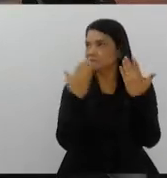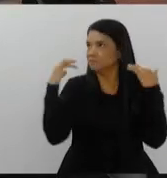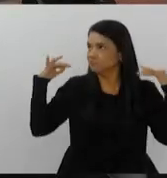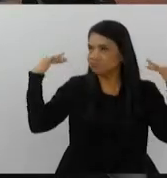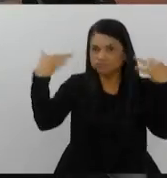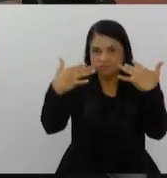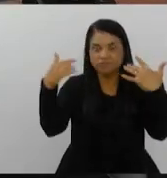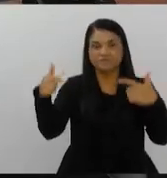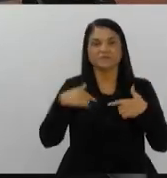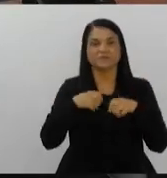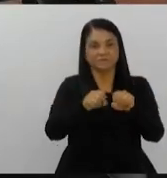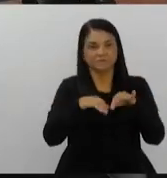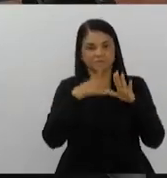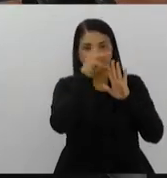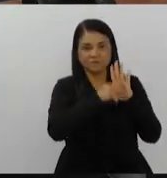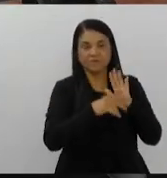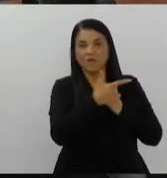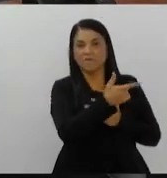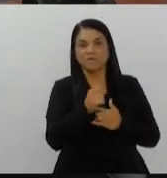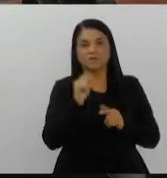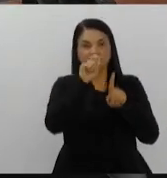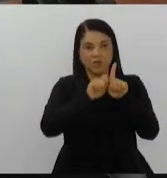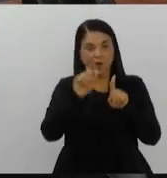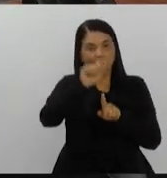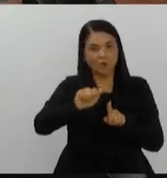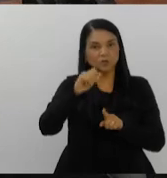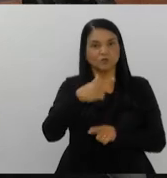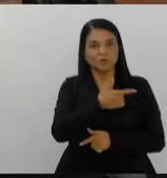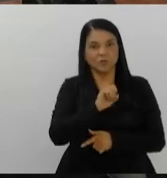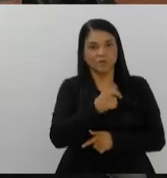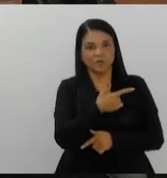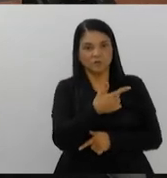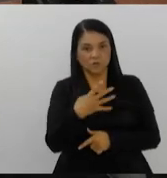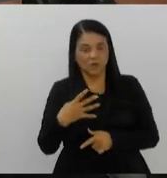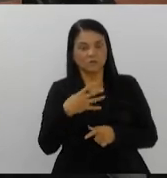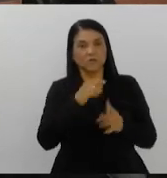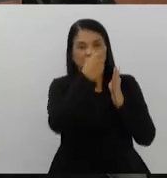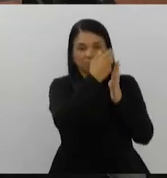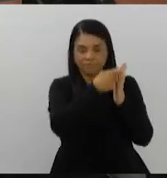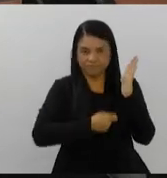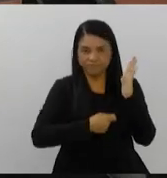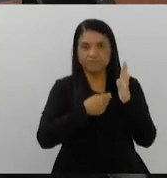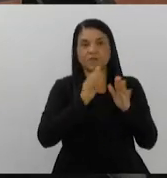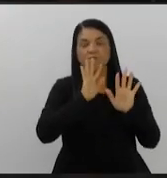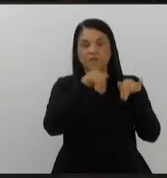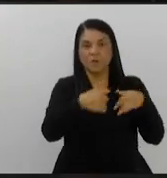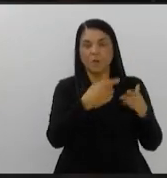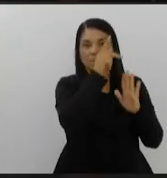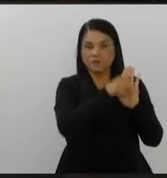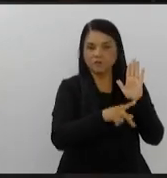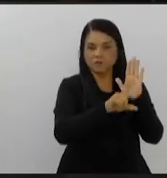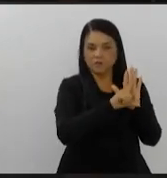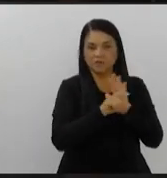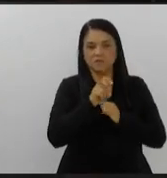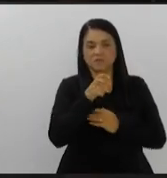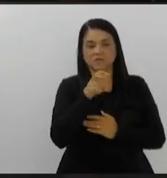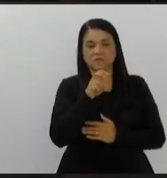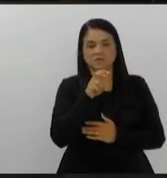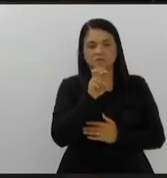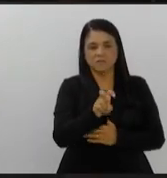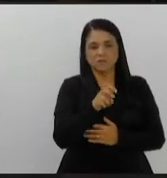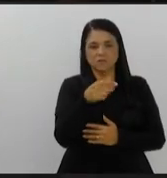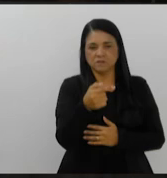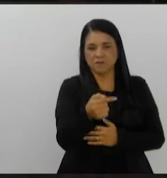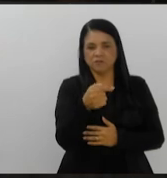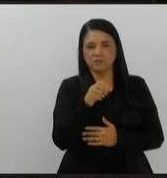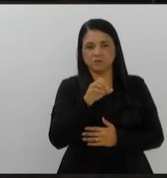Anuncio sessão ordinária do dia 20 de agosto de 2024, redação final. Projeto de lei número 579-A